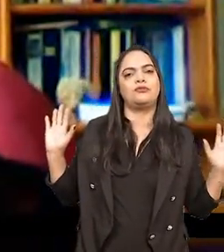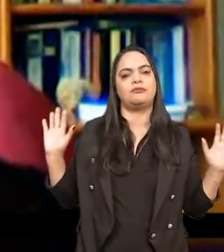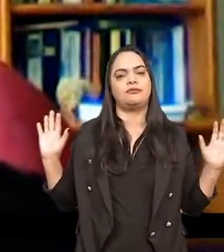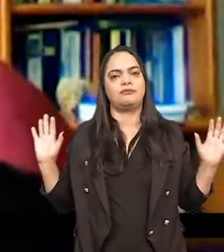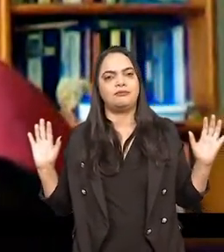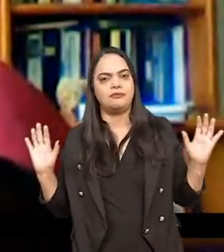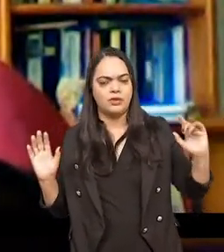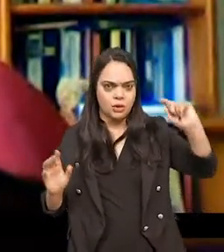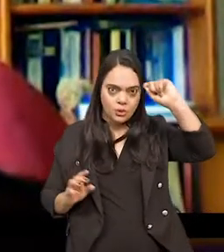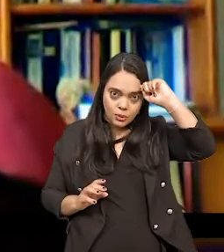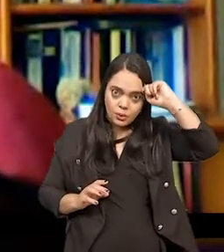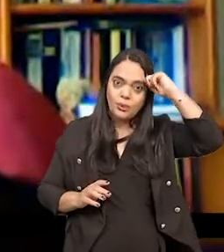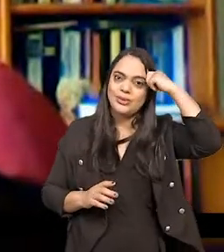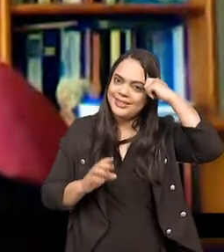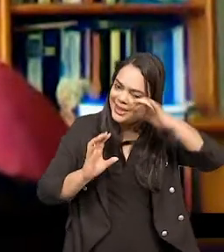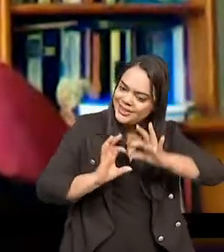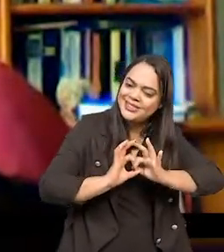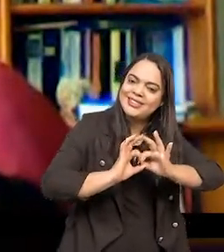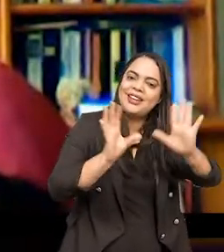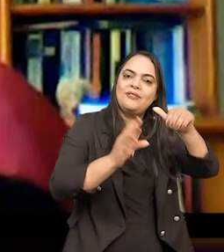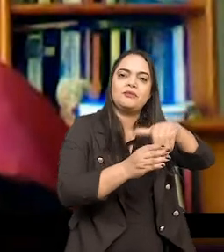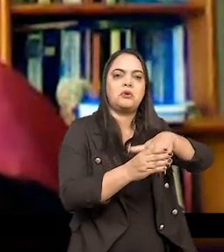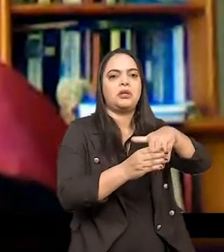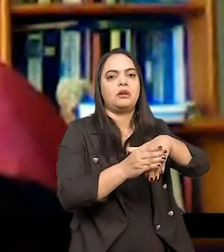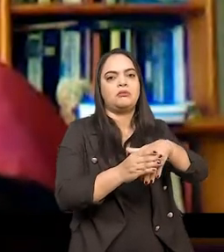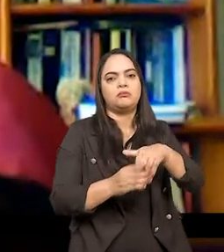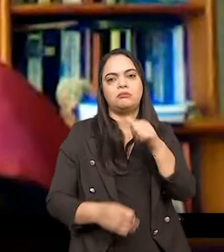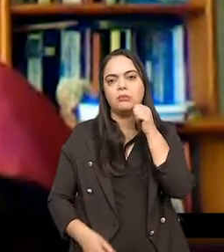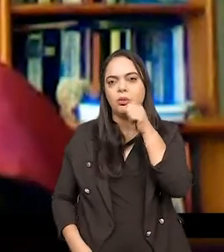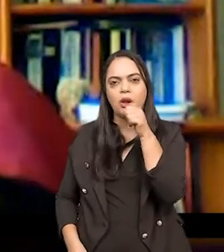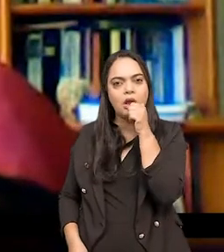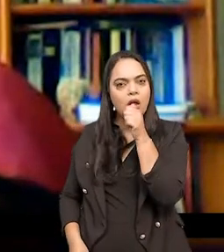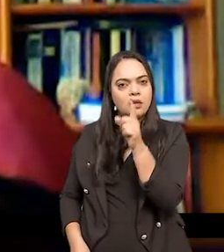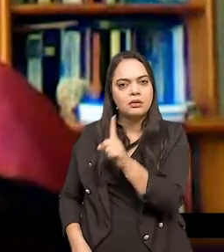Os negros agora podem votar. As mulheres, não.